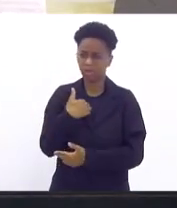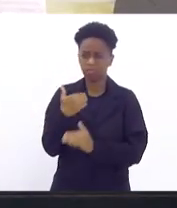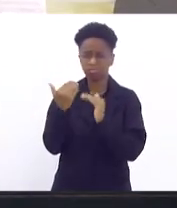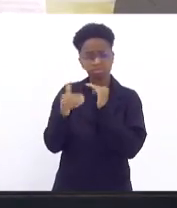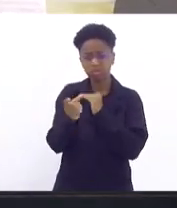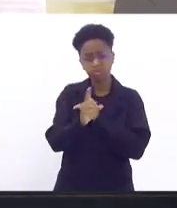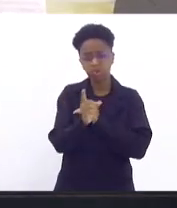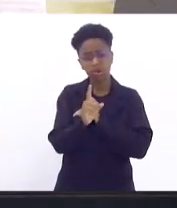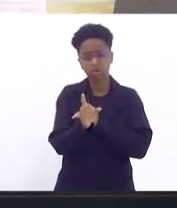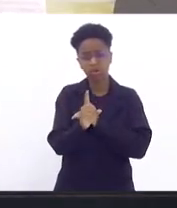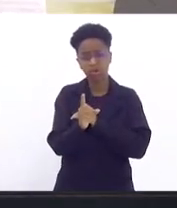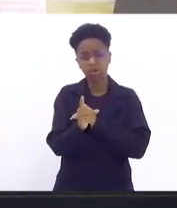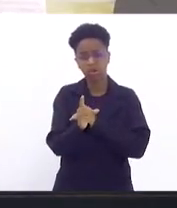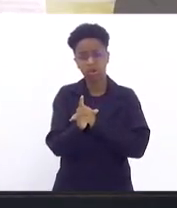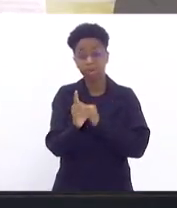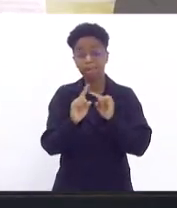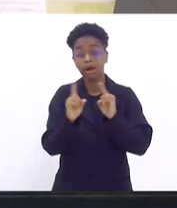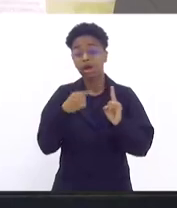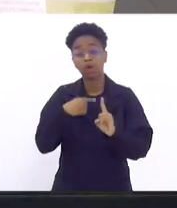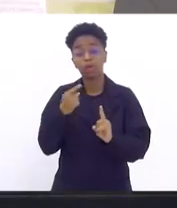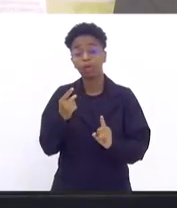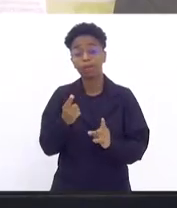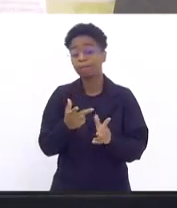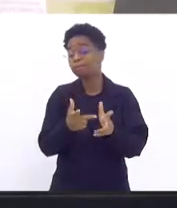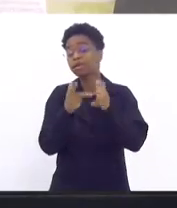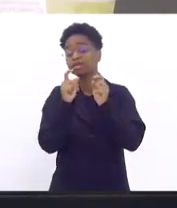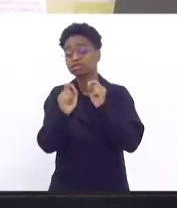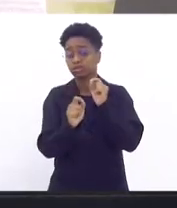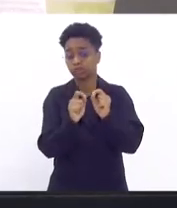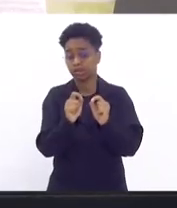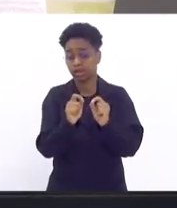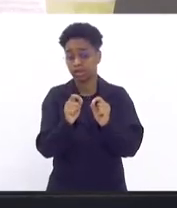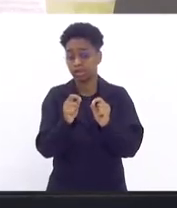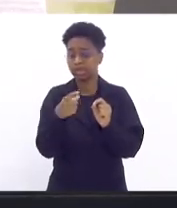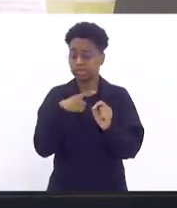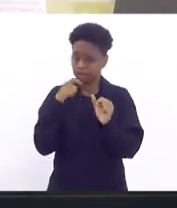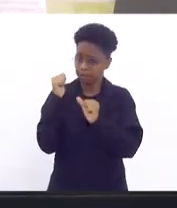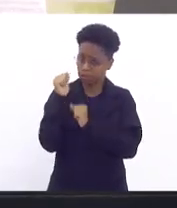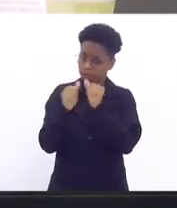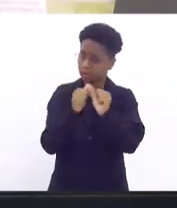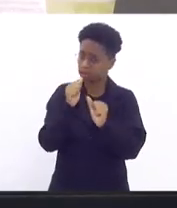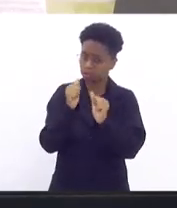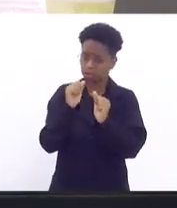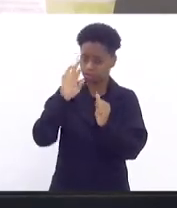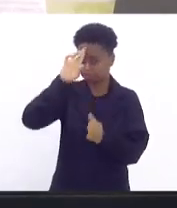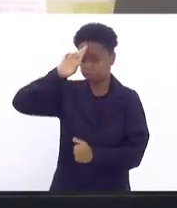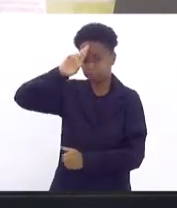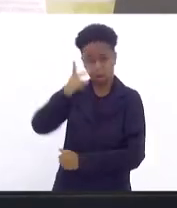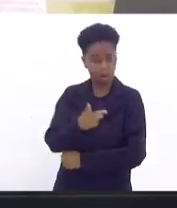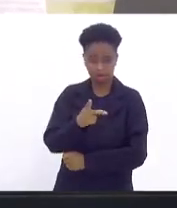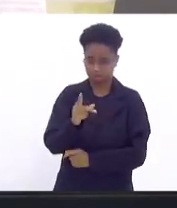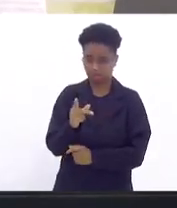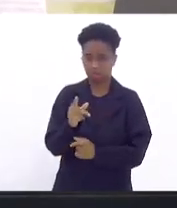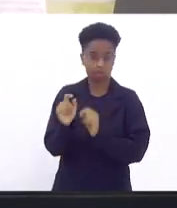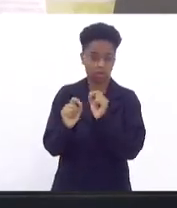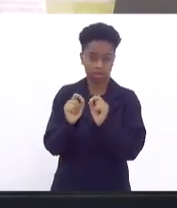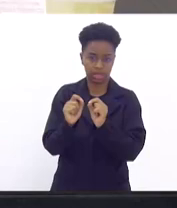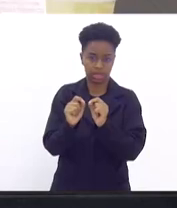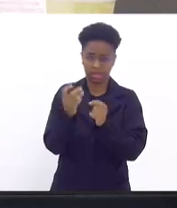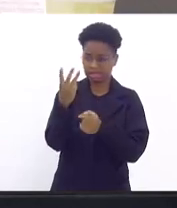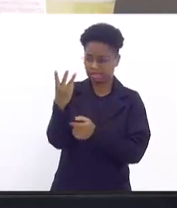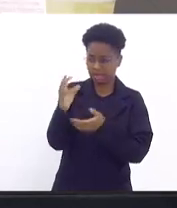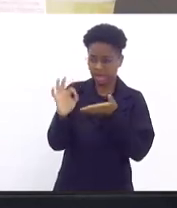agora o que eu detectei é fato é que teve uma mudança brusca quer dizer de três